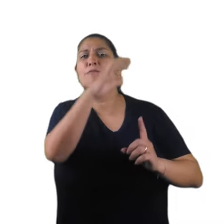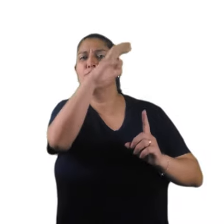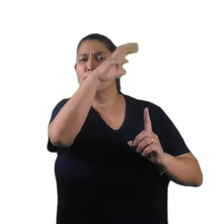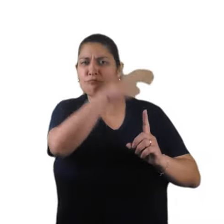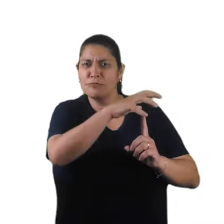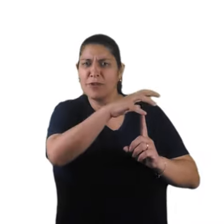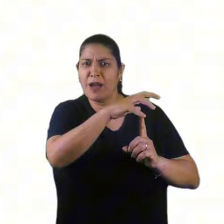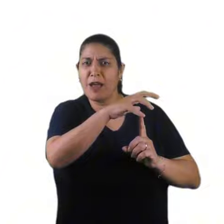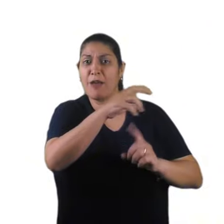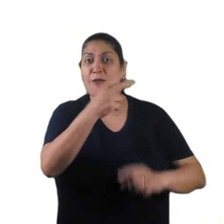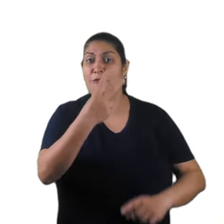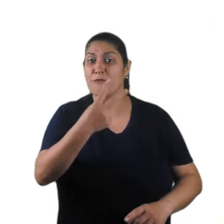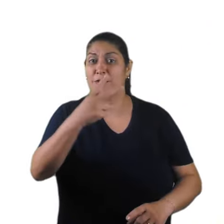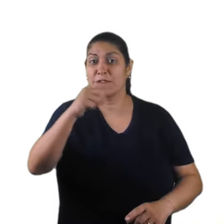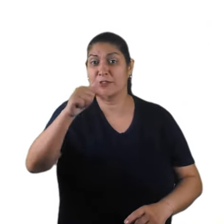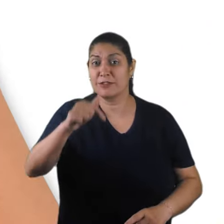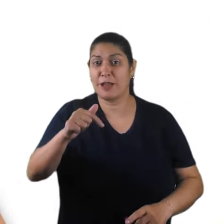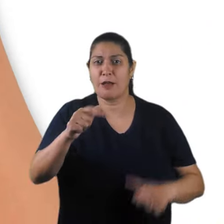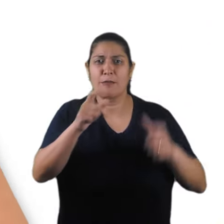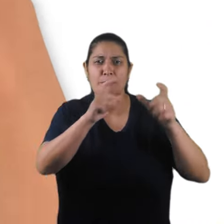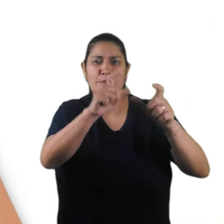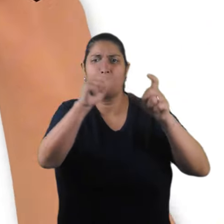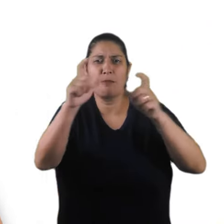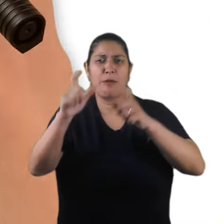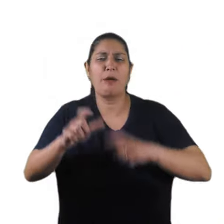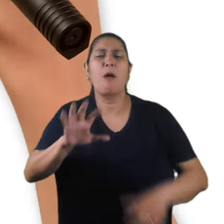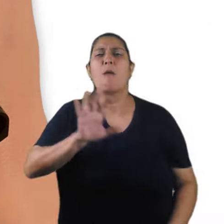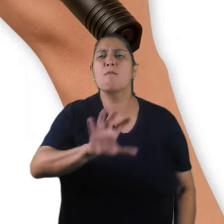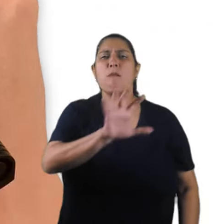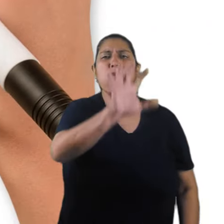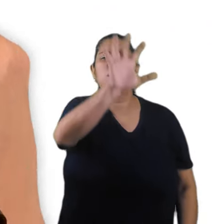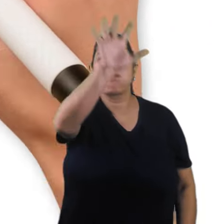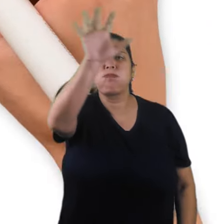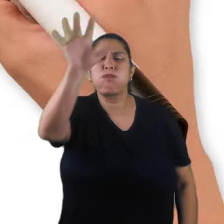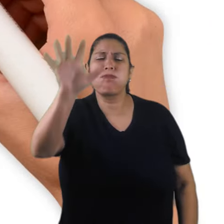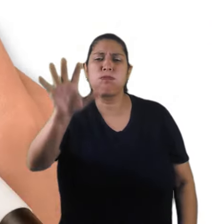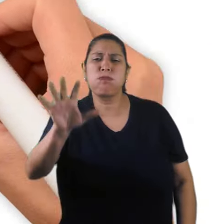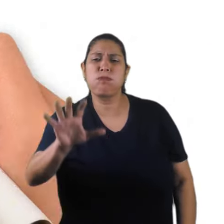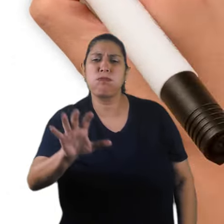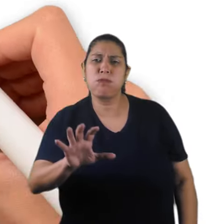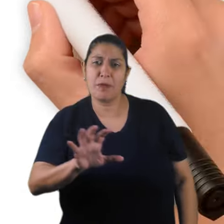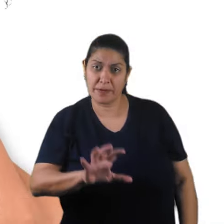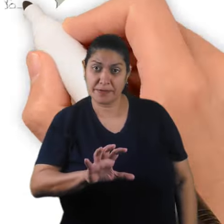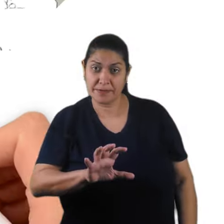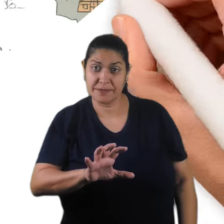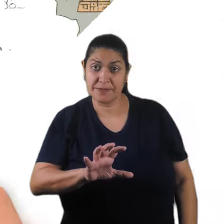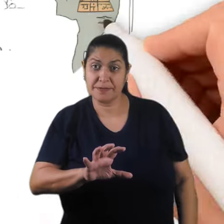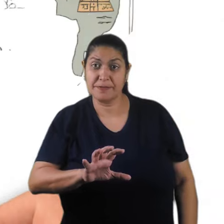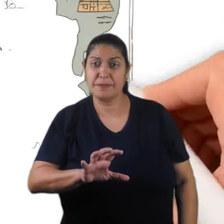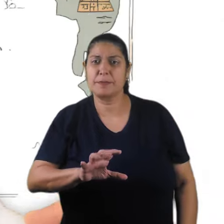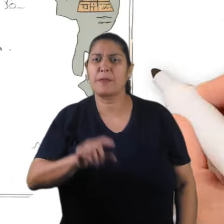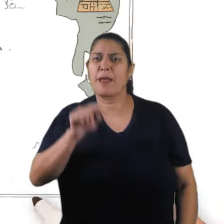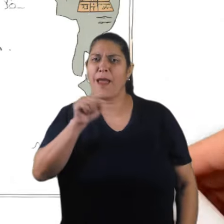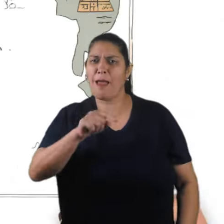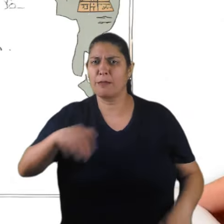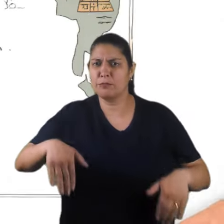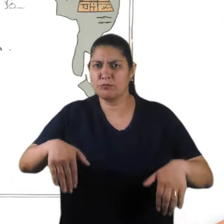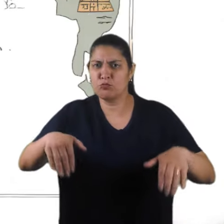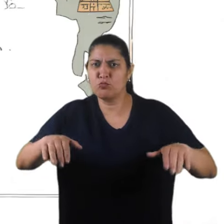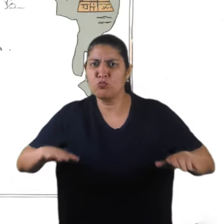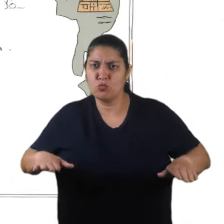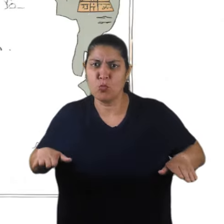Esse é Xerxes. Ele era rei sobre 27 províncias, desde a Índia até a